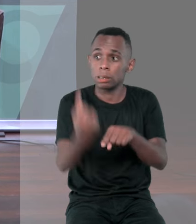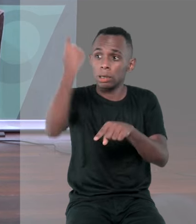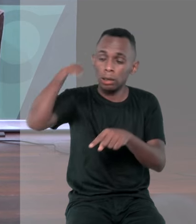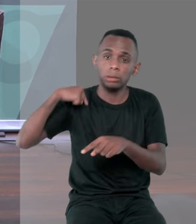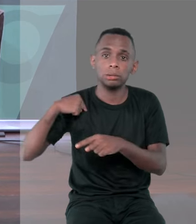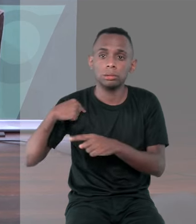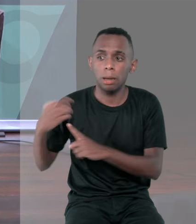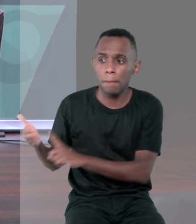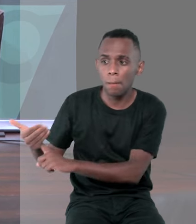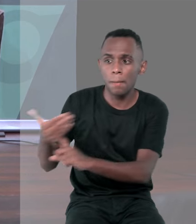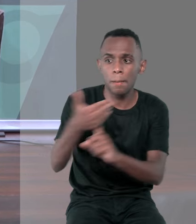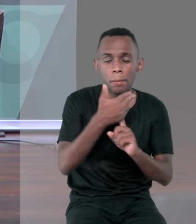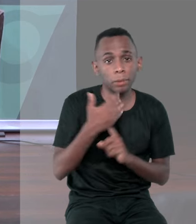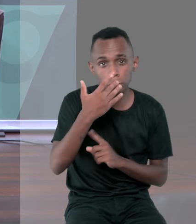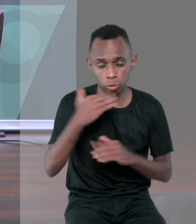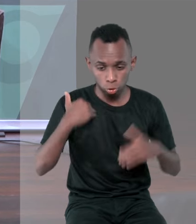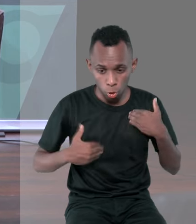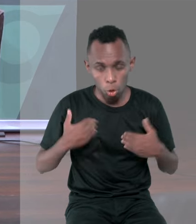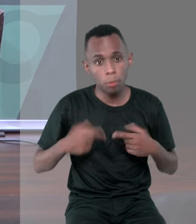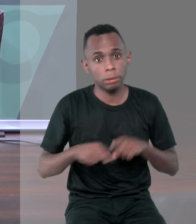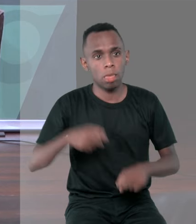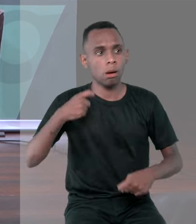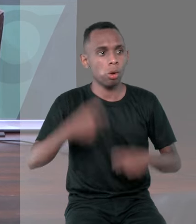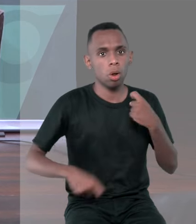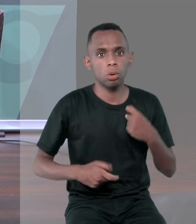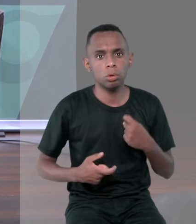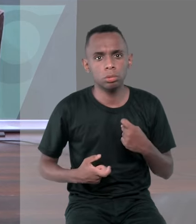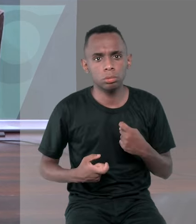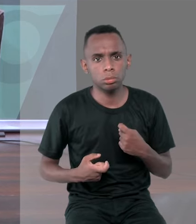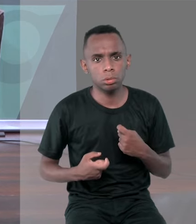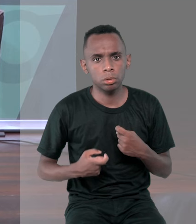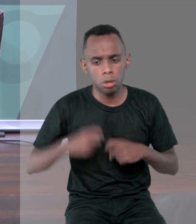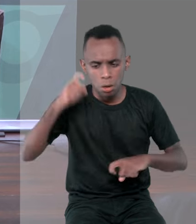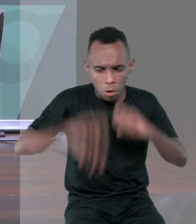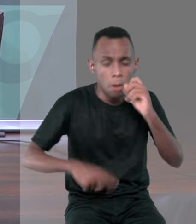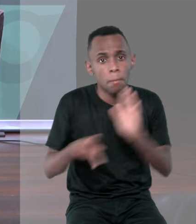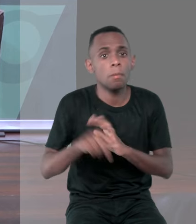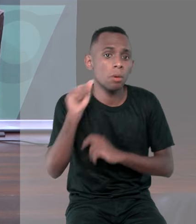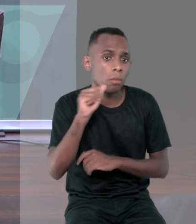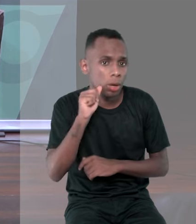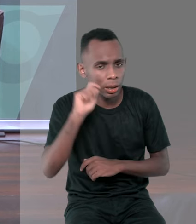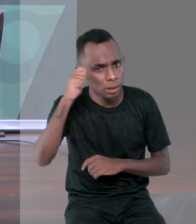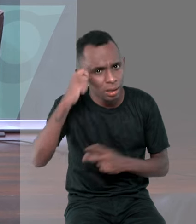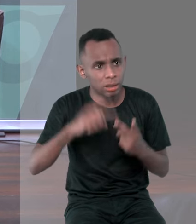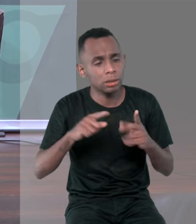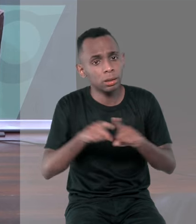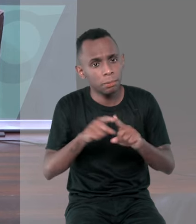de corpos, do estupro de mulheres negras, do assassinato de